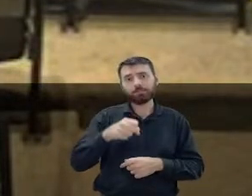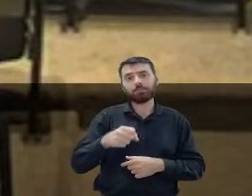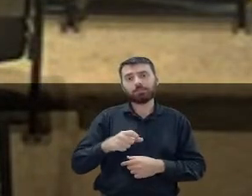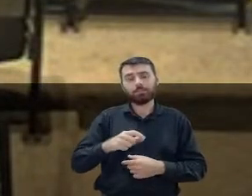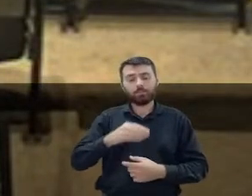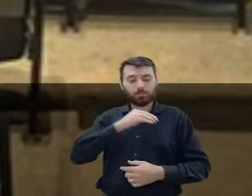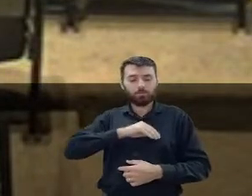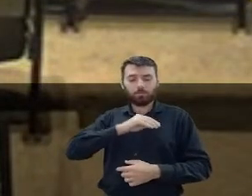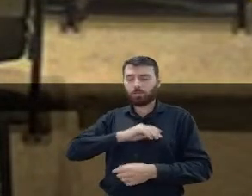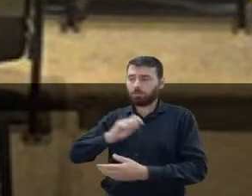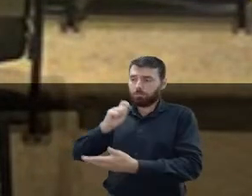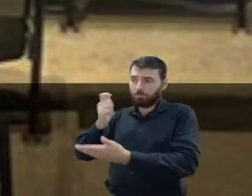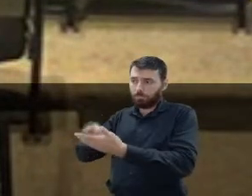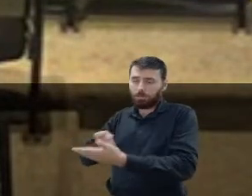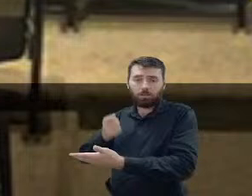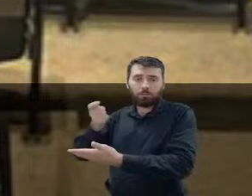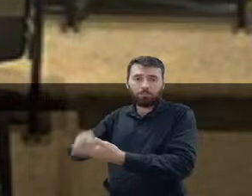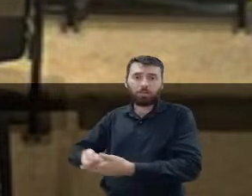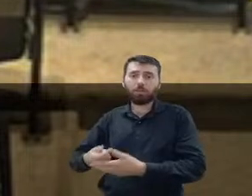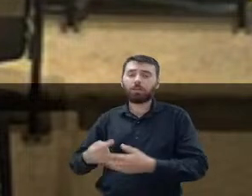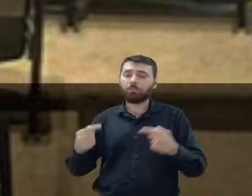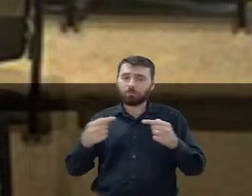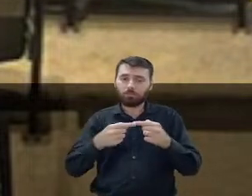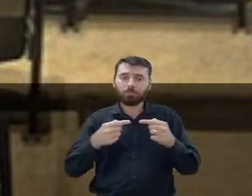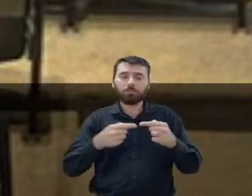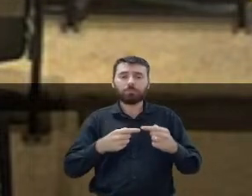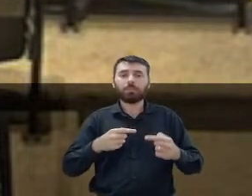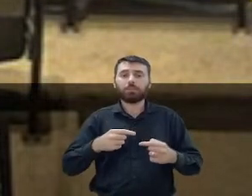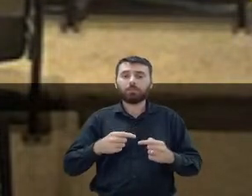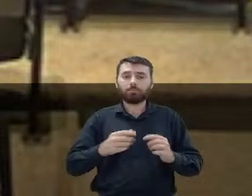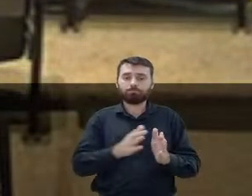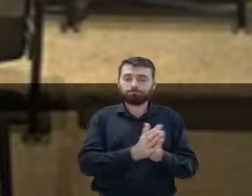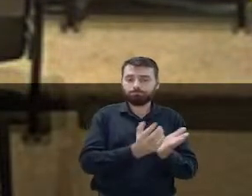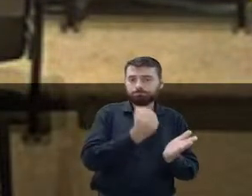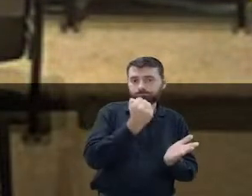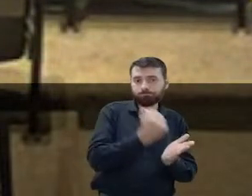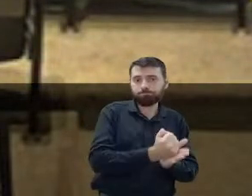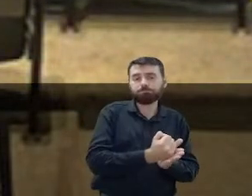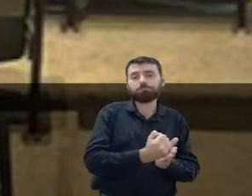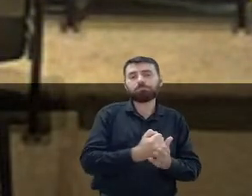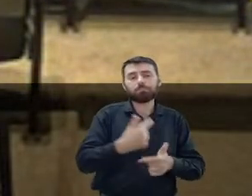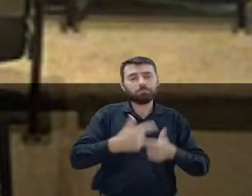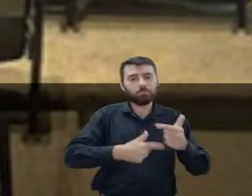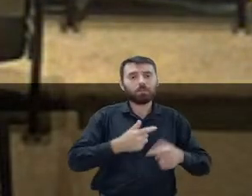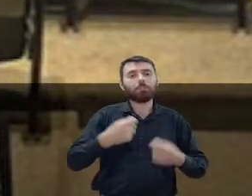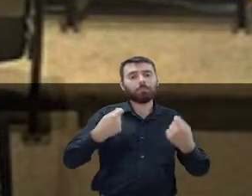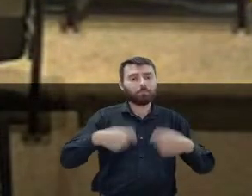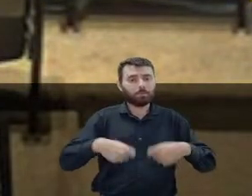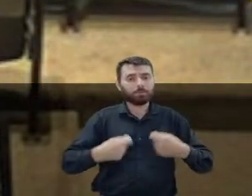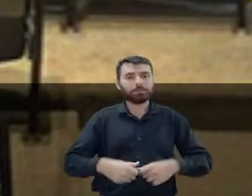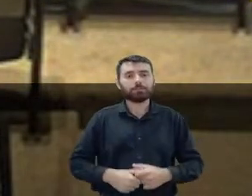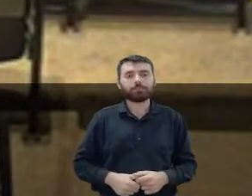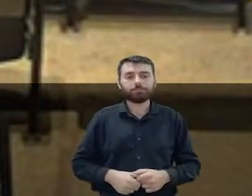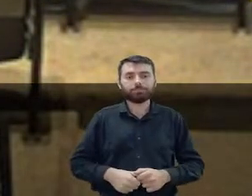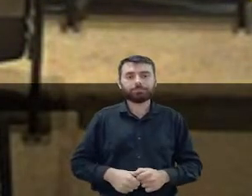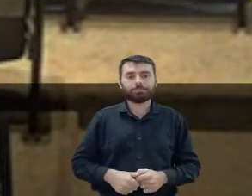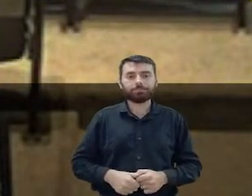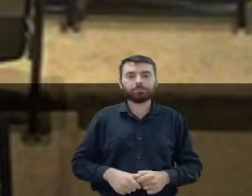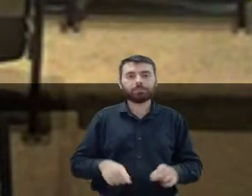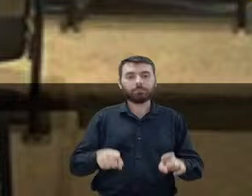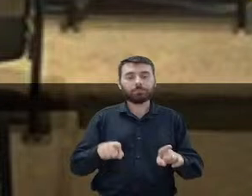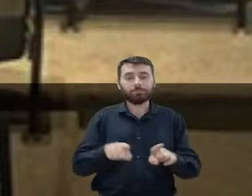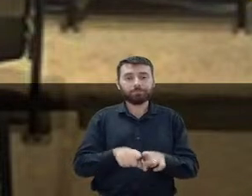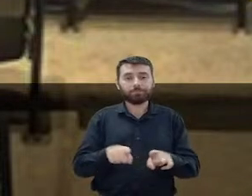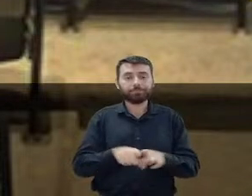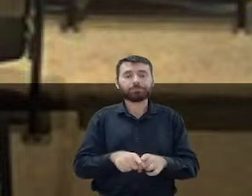relação empregatícia. O recorrido não cumpriu os requisitos do ônus da prova estabelecido no artigo 818 da